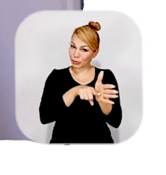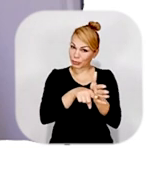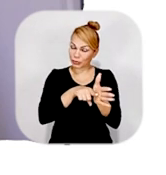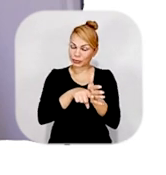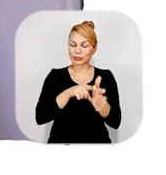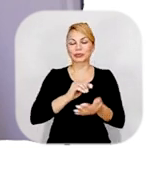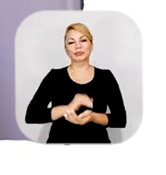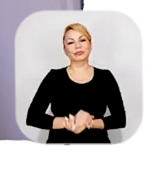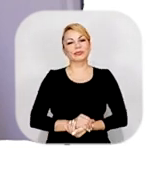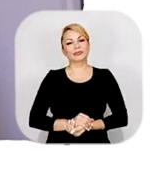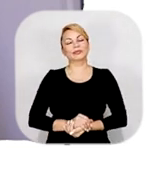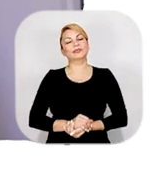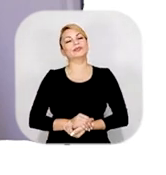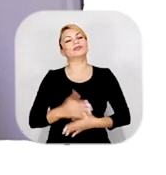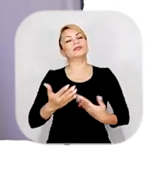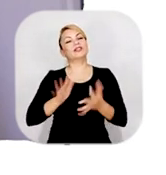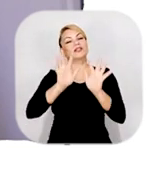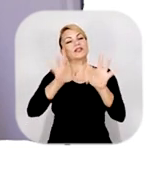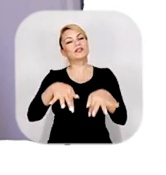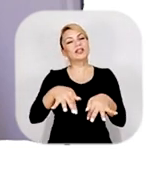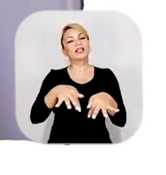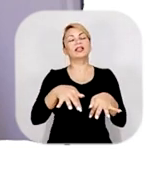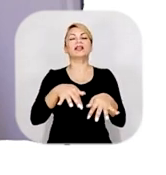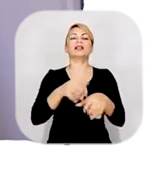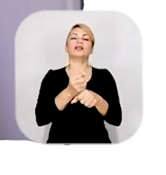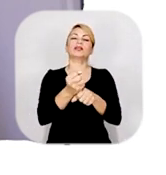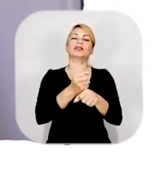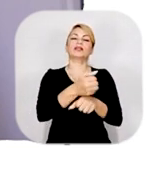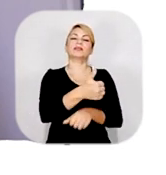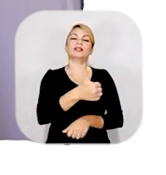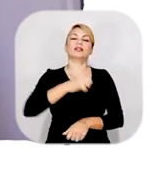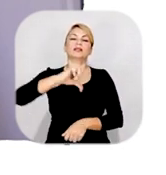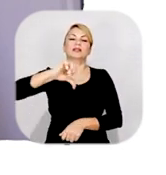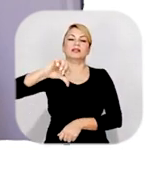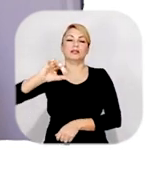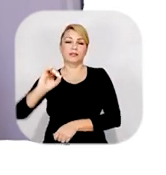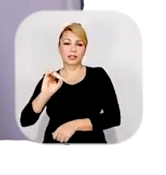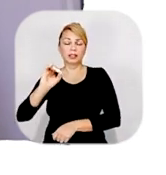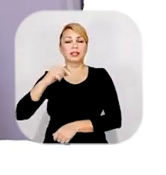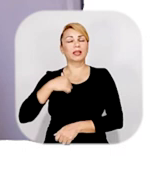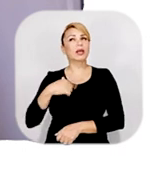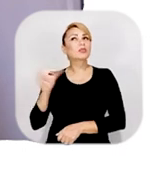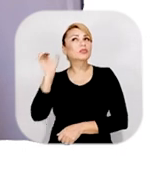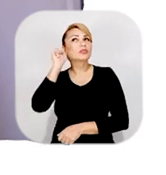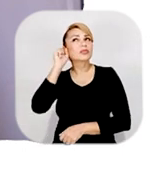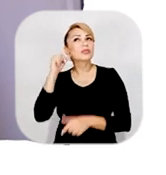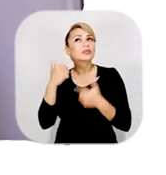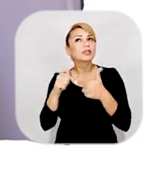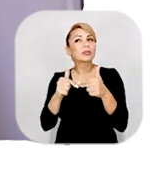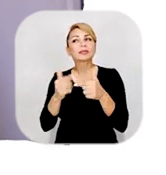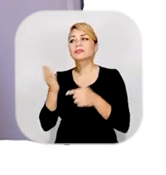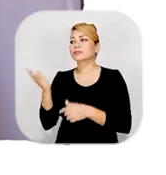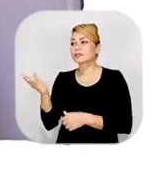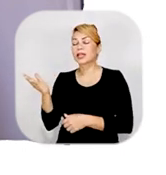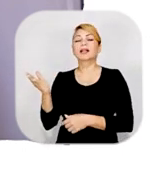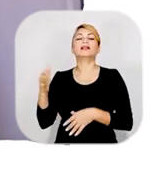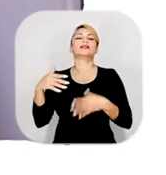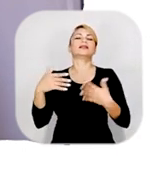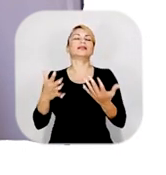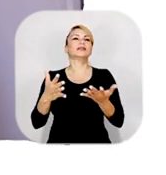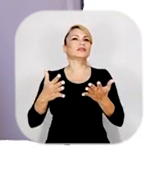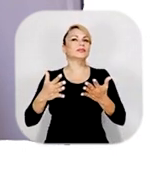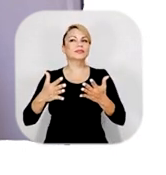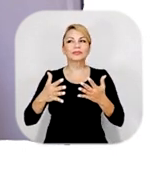no final dos 90 eu ouvi do trabalho do Snetlag, e desde então estou